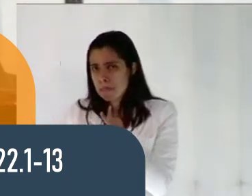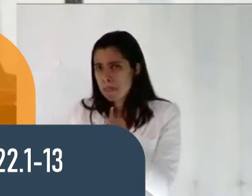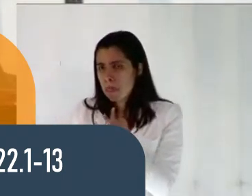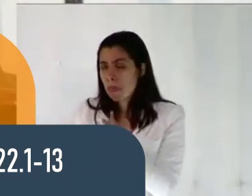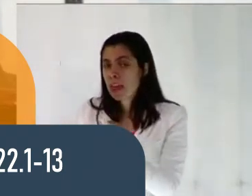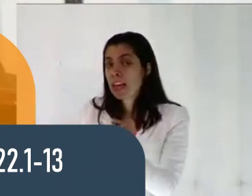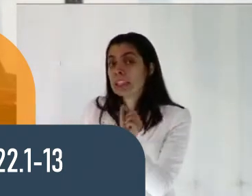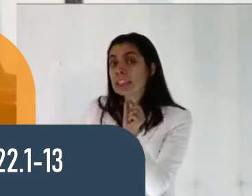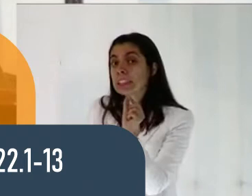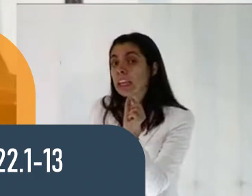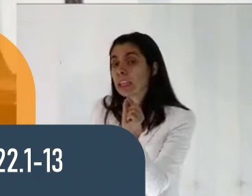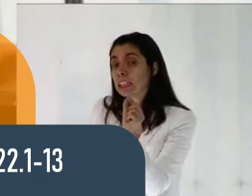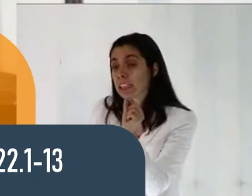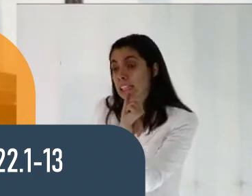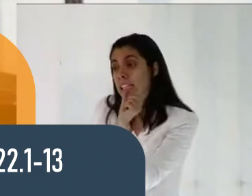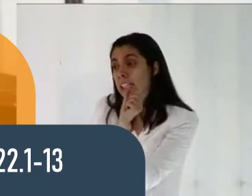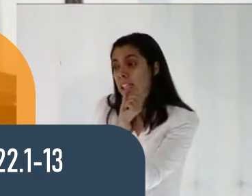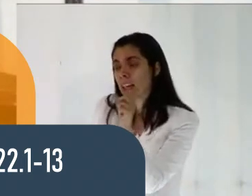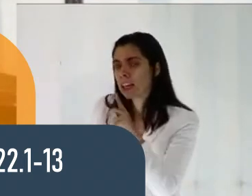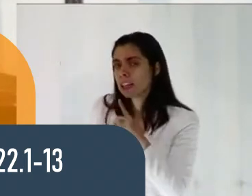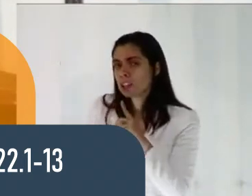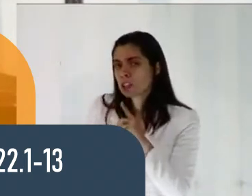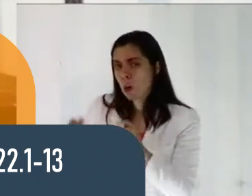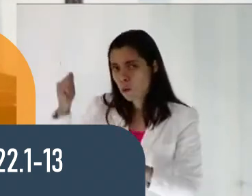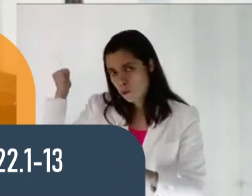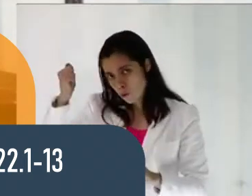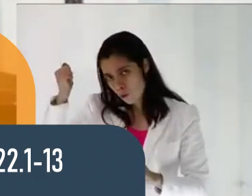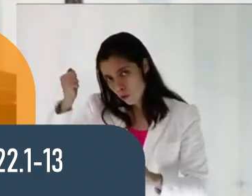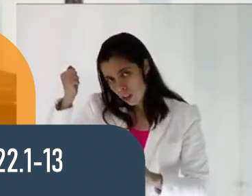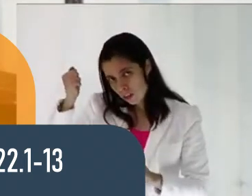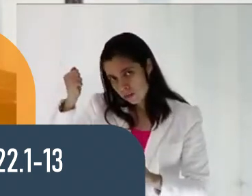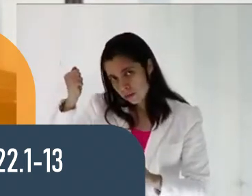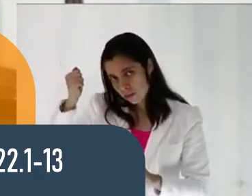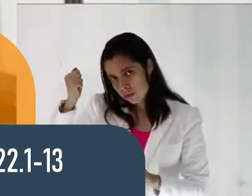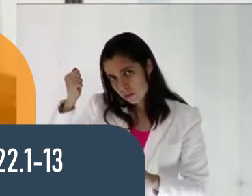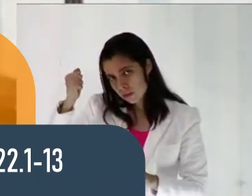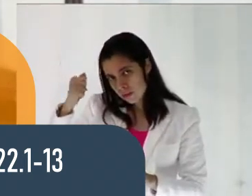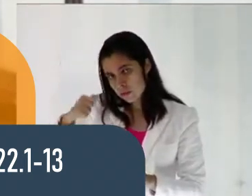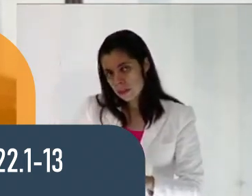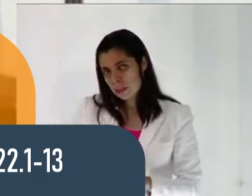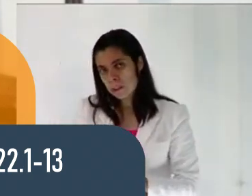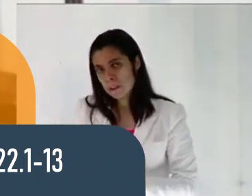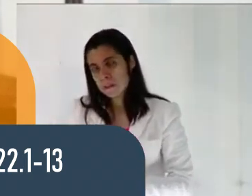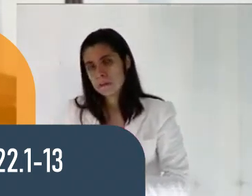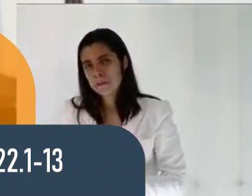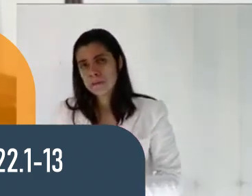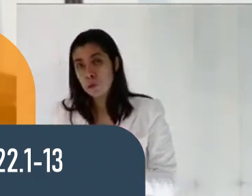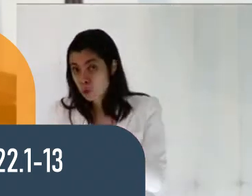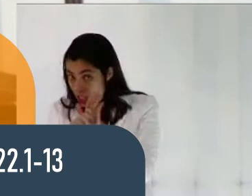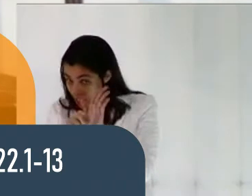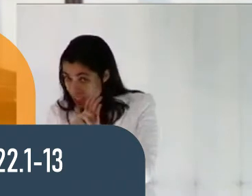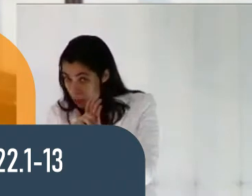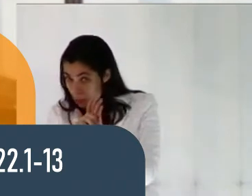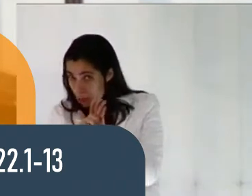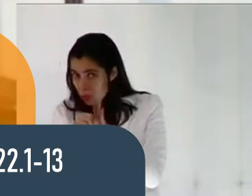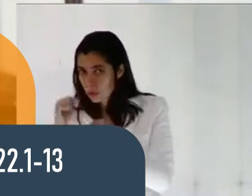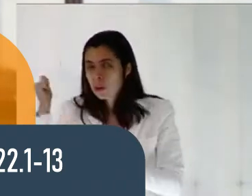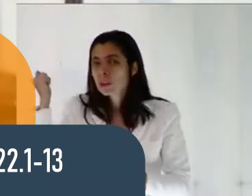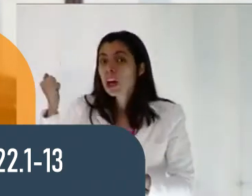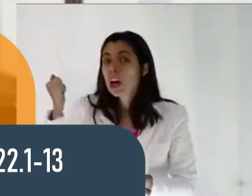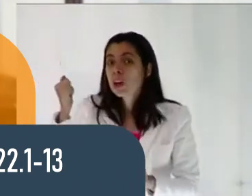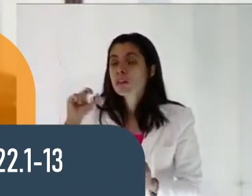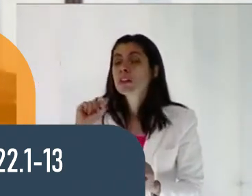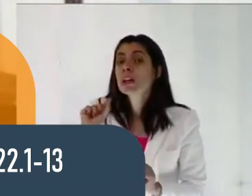Na história de Jesus, o cutelo está nas mãos de Deus, do Pai, e Ele vai imolar o seu